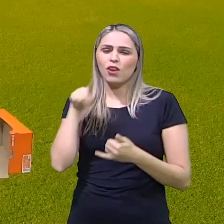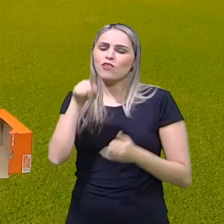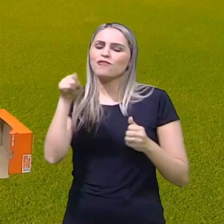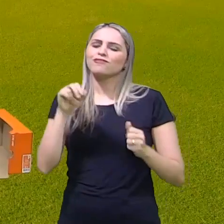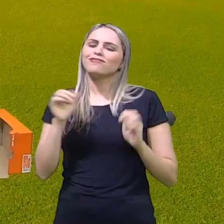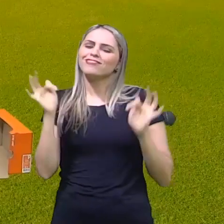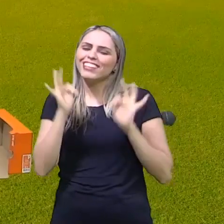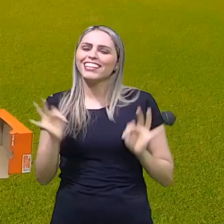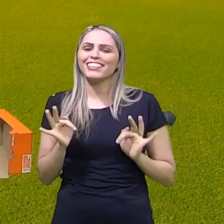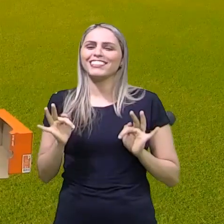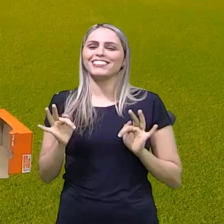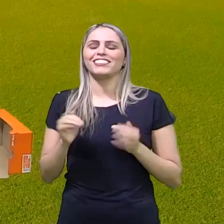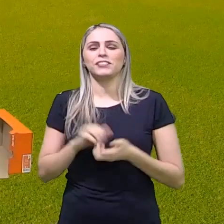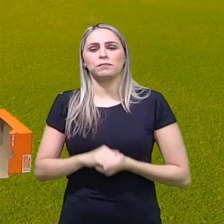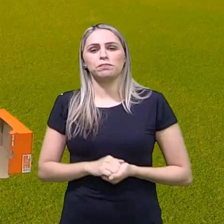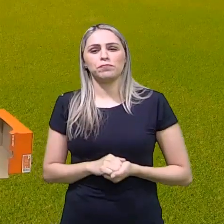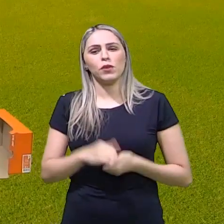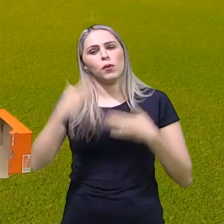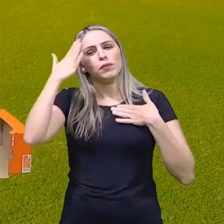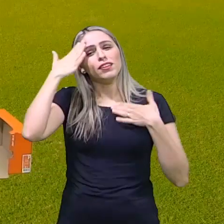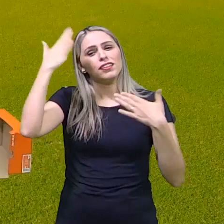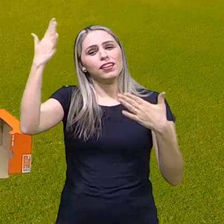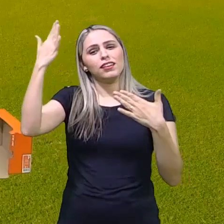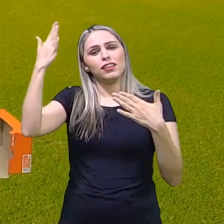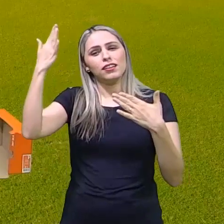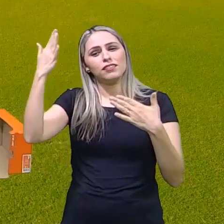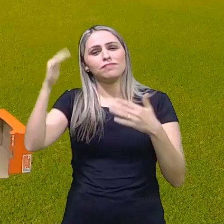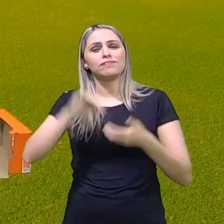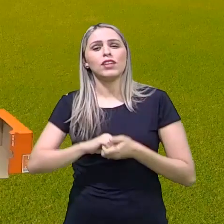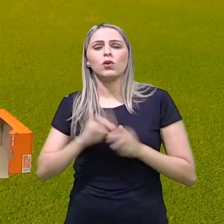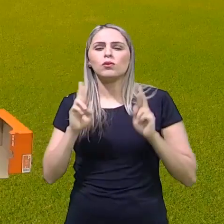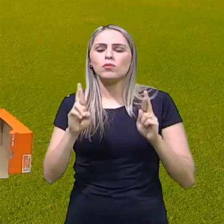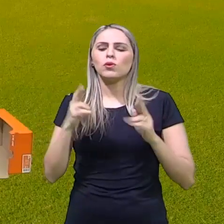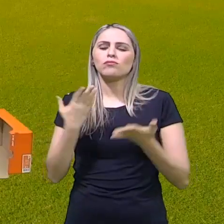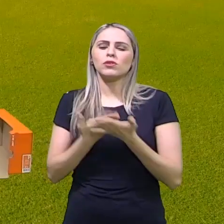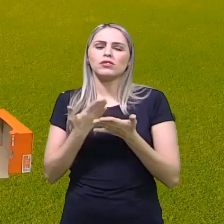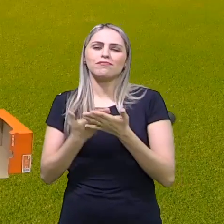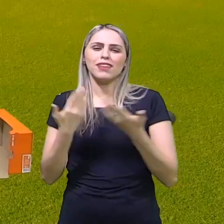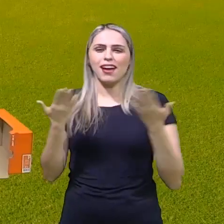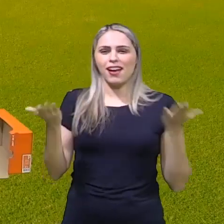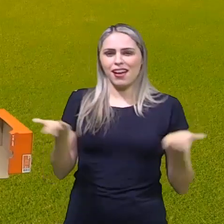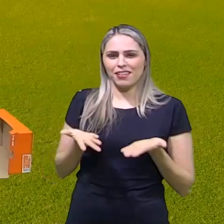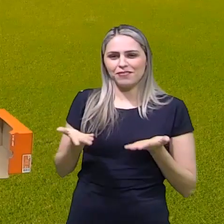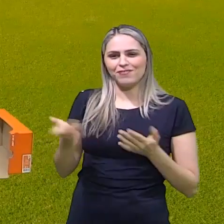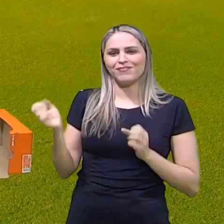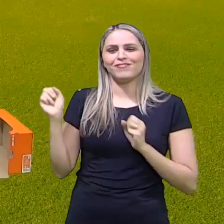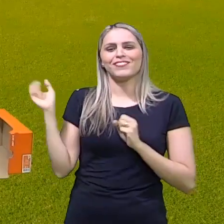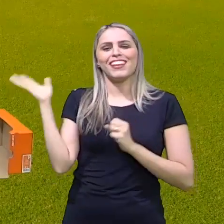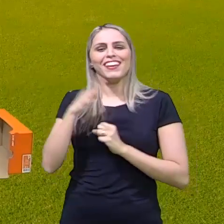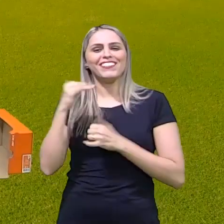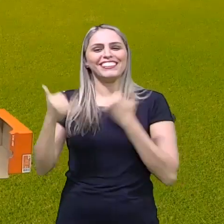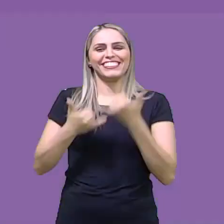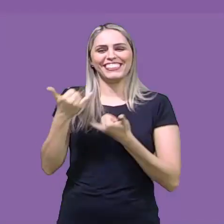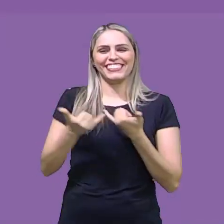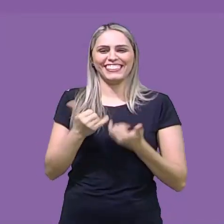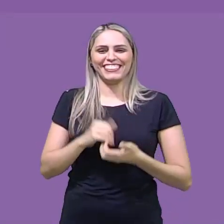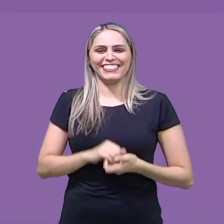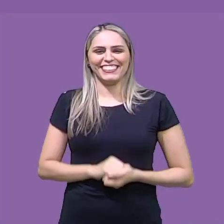sua participação hoje. Obrigado. E a gente aguarda vocês no próximo quadro. Eba! Vamos brincar?